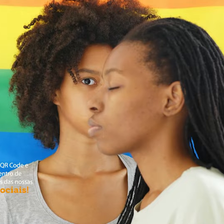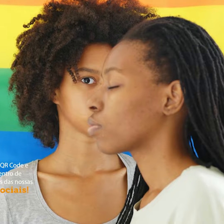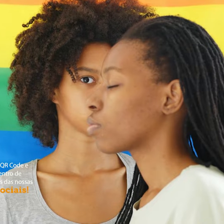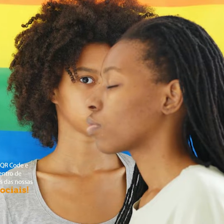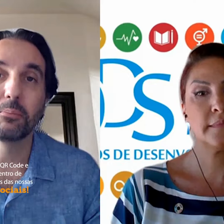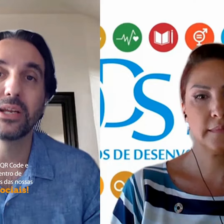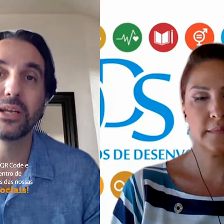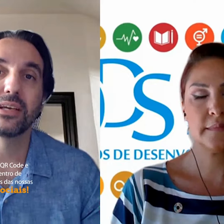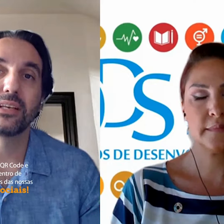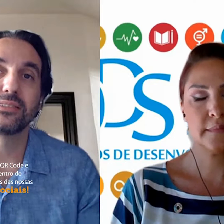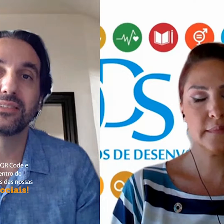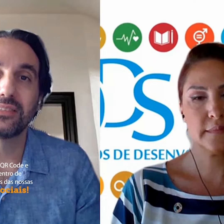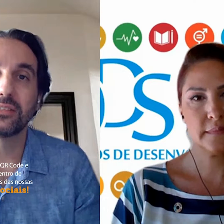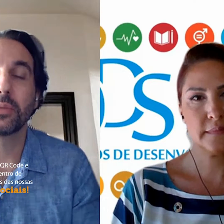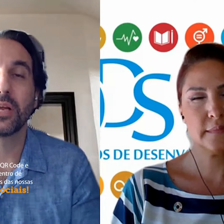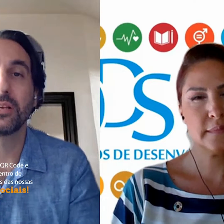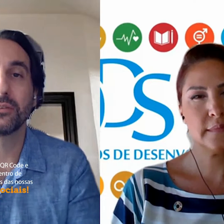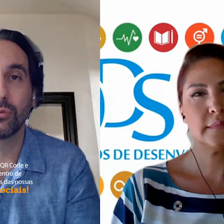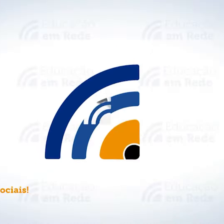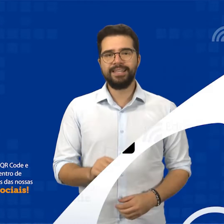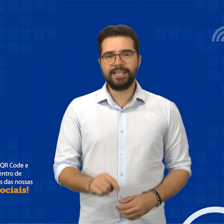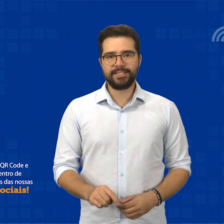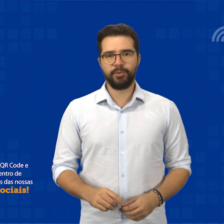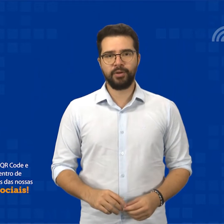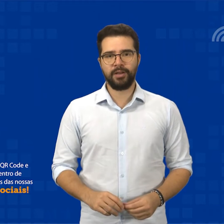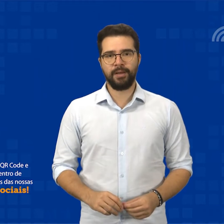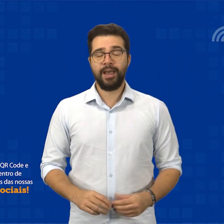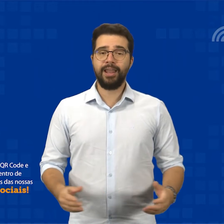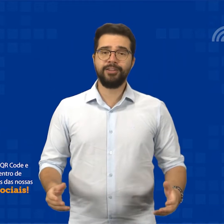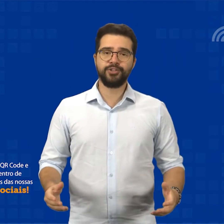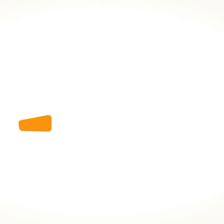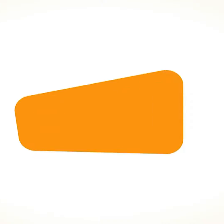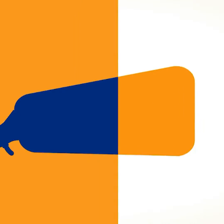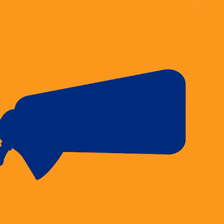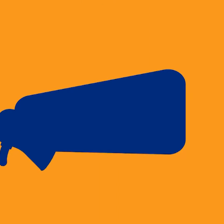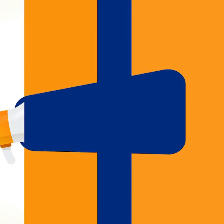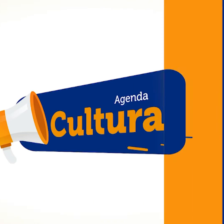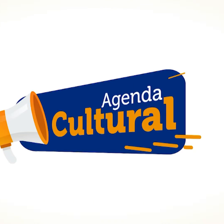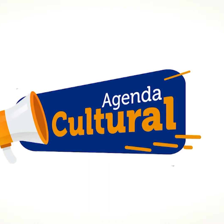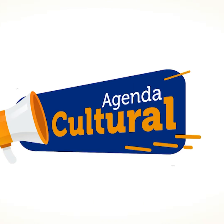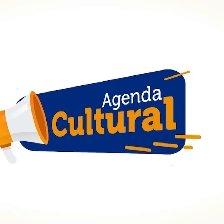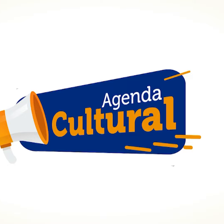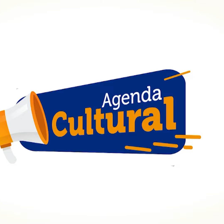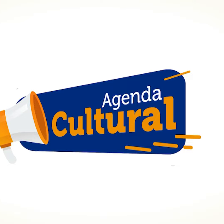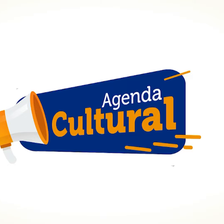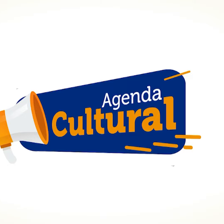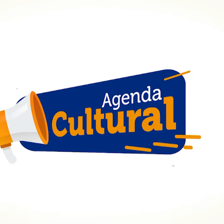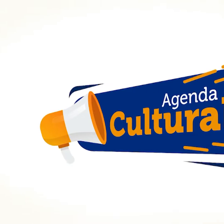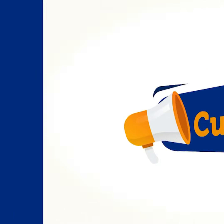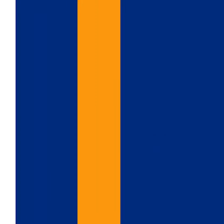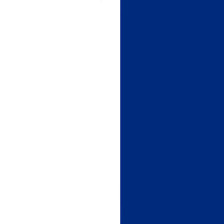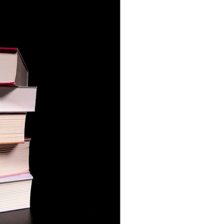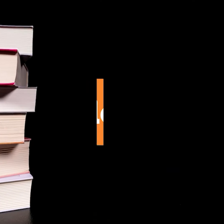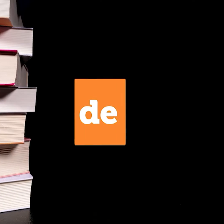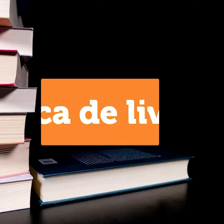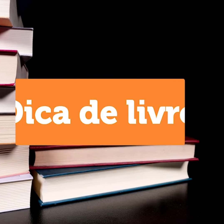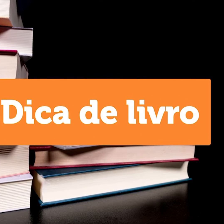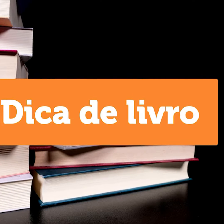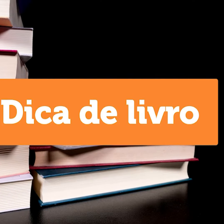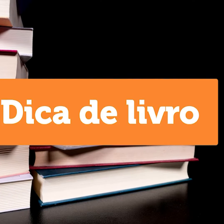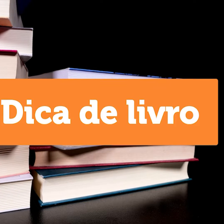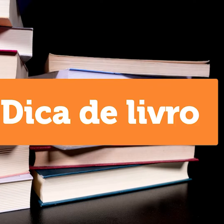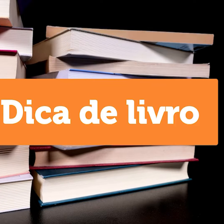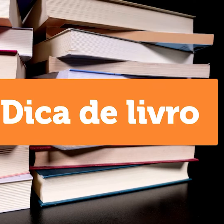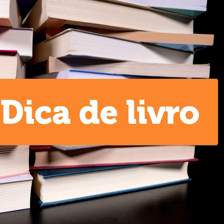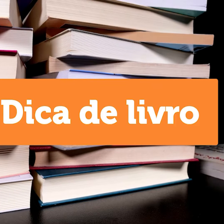inclusivo. A gente tem um debate muito especial para você nesse programa. Além disso, a gente tem as dicas da nossa agenda cultural e a nossa clássica